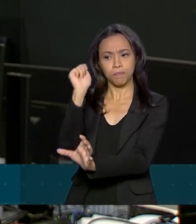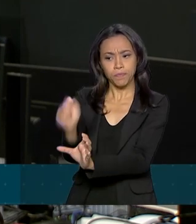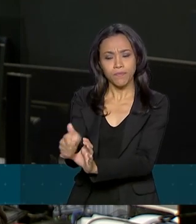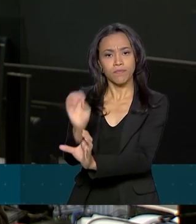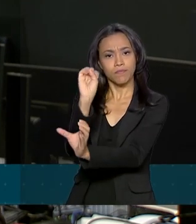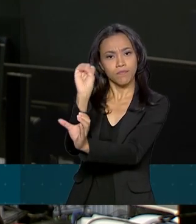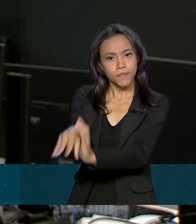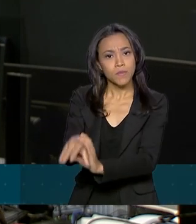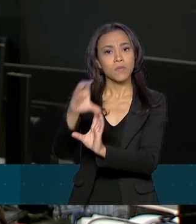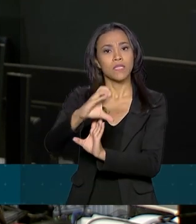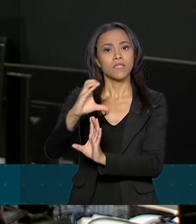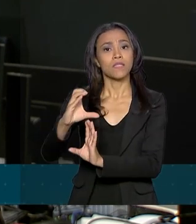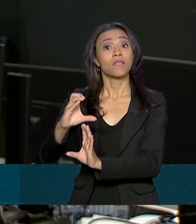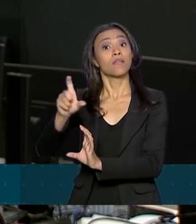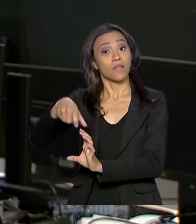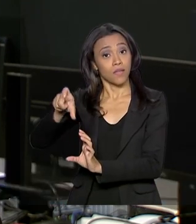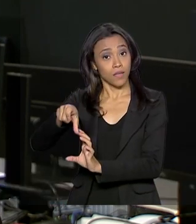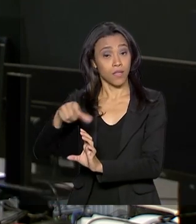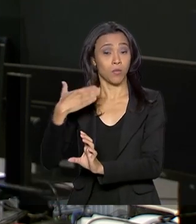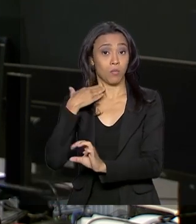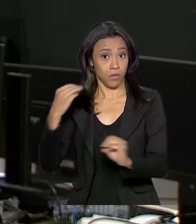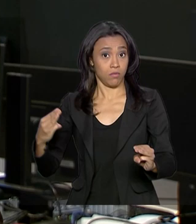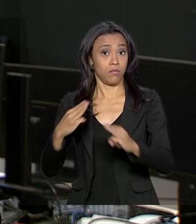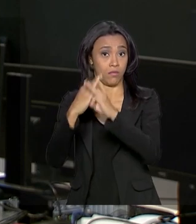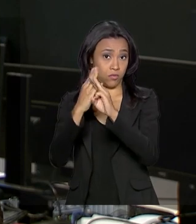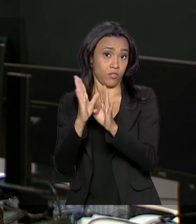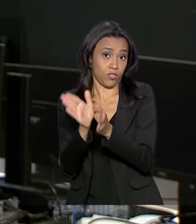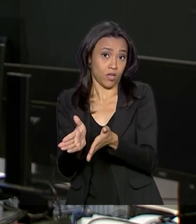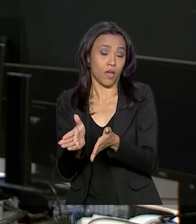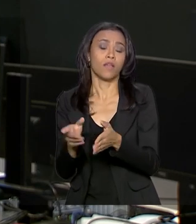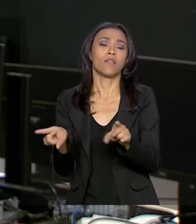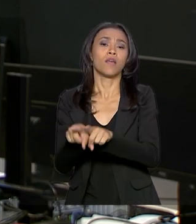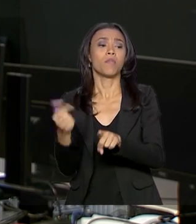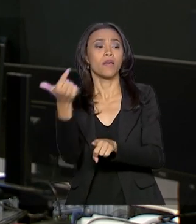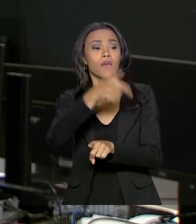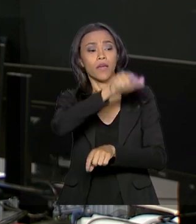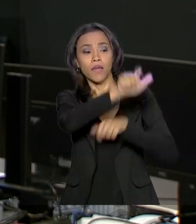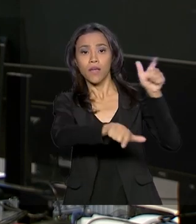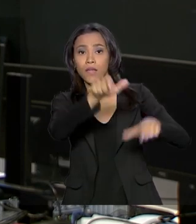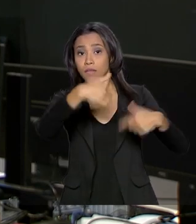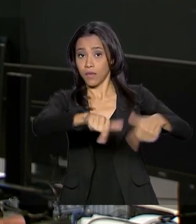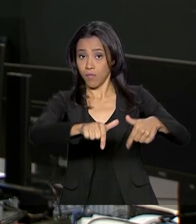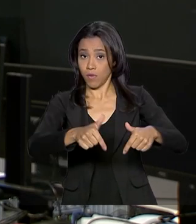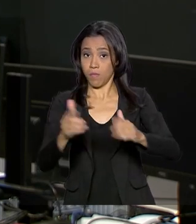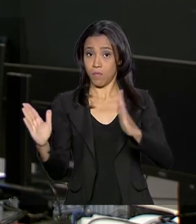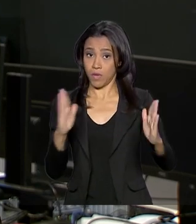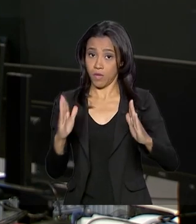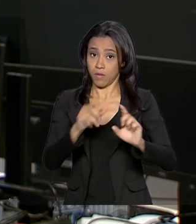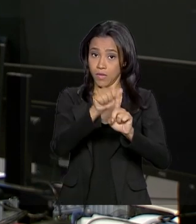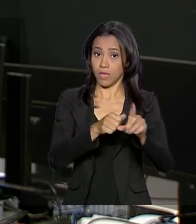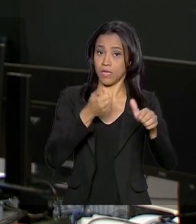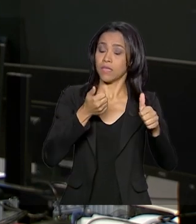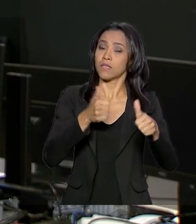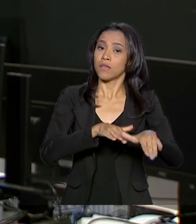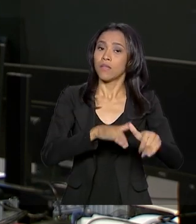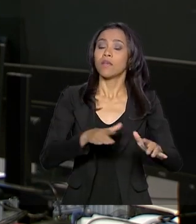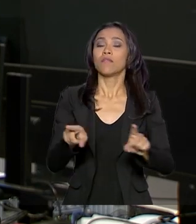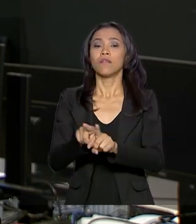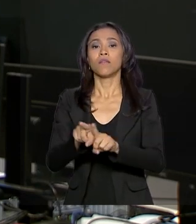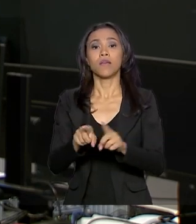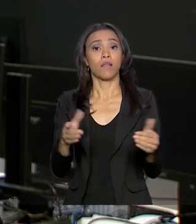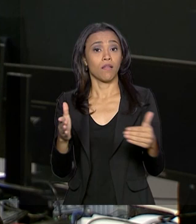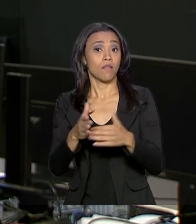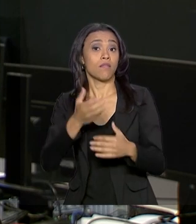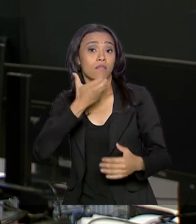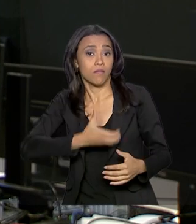correntes de quem é cliente da Caixa Econômica Federal. Vale para os trabalhadores nascidos entre setembro e dezembro. Cerca